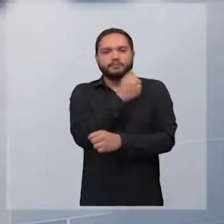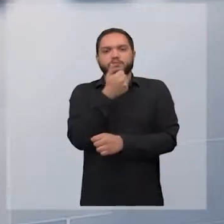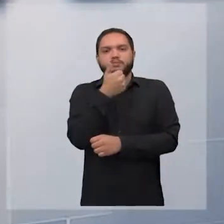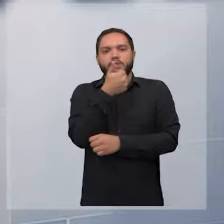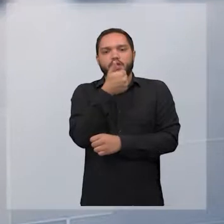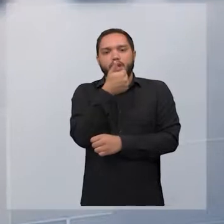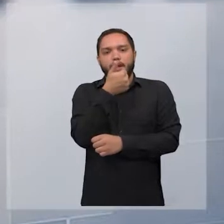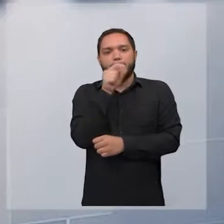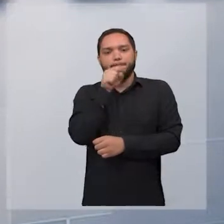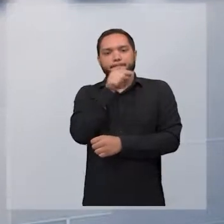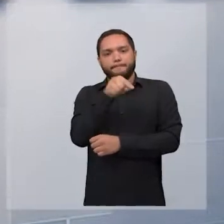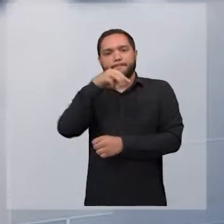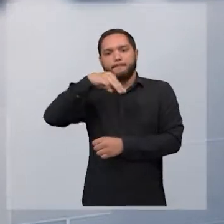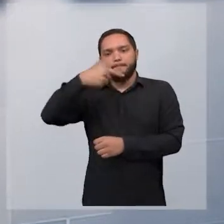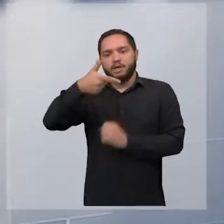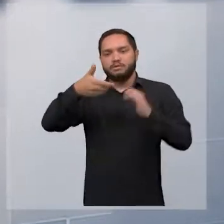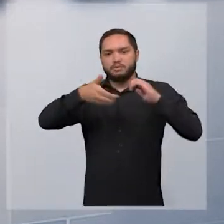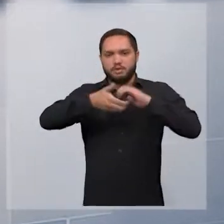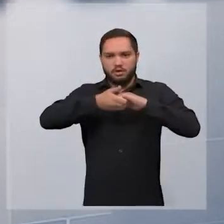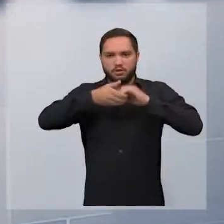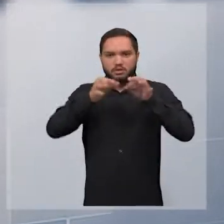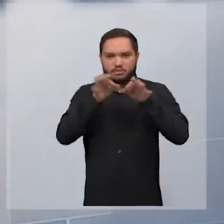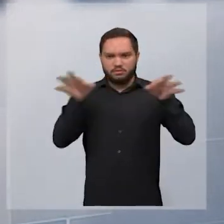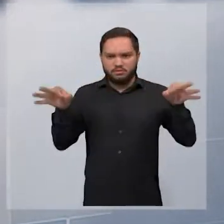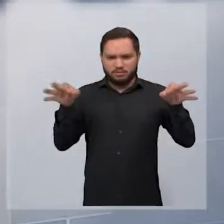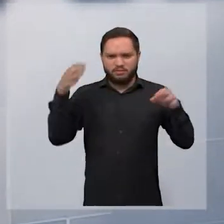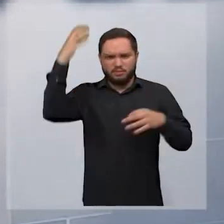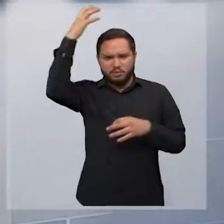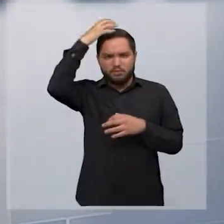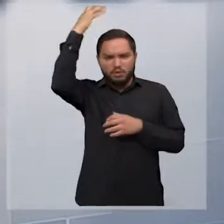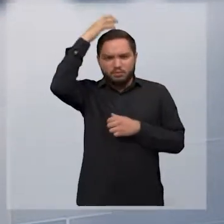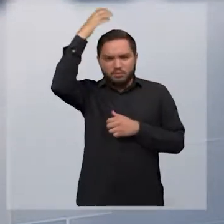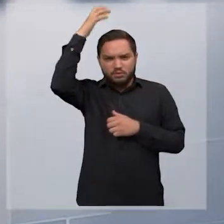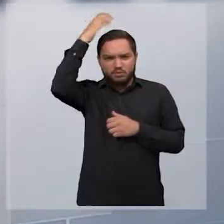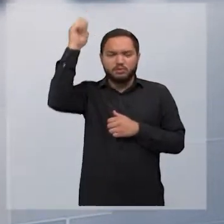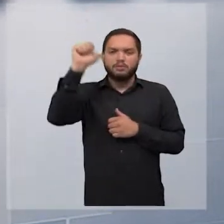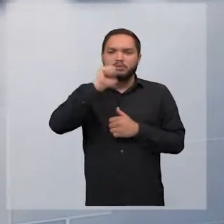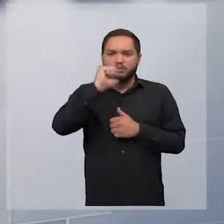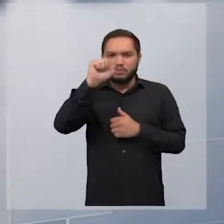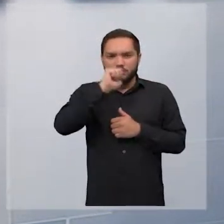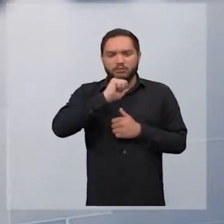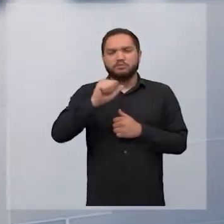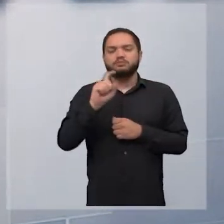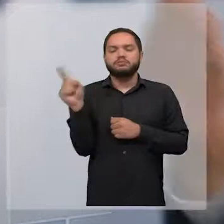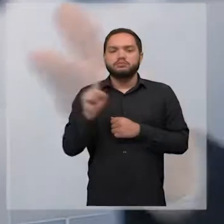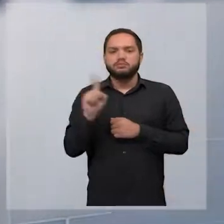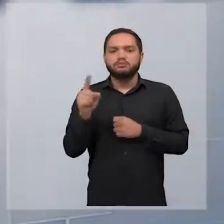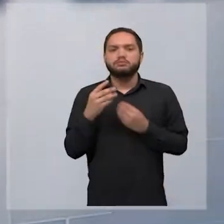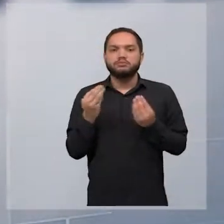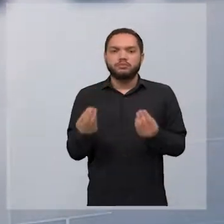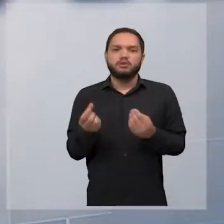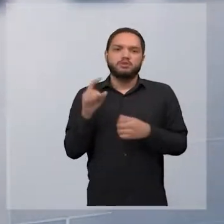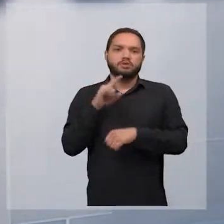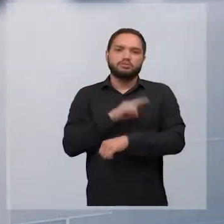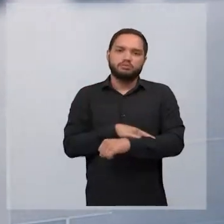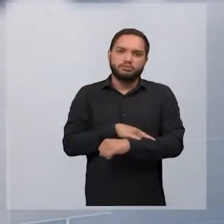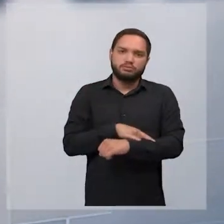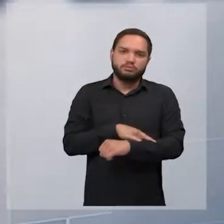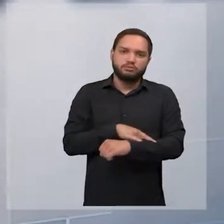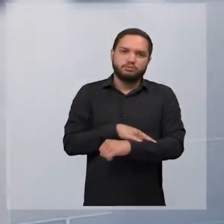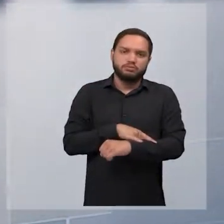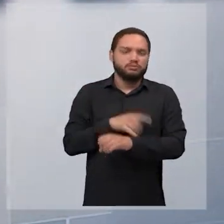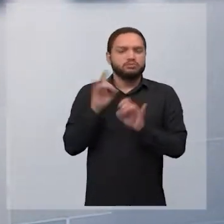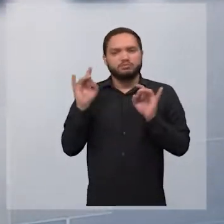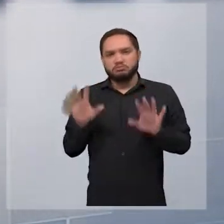telhado, para tomar banho? Para beber? Não. É para fazer xixi. É para usar o banheiro.